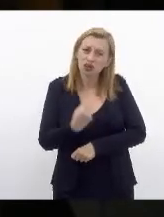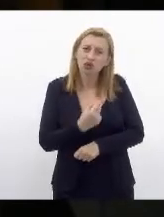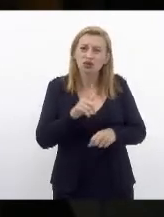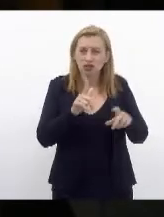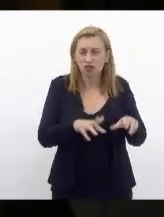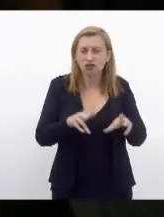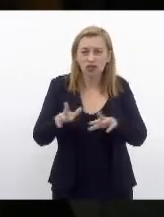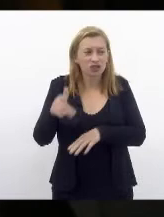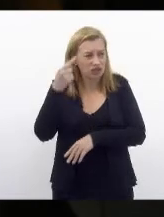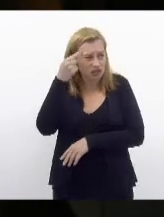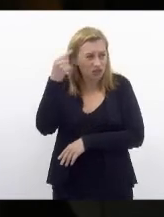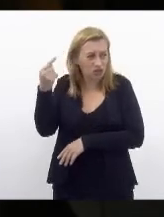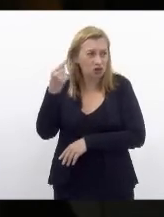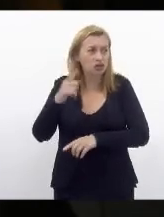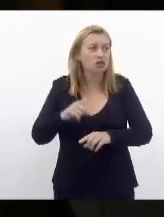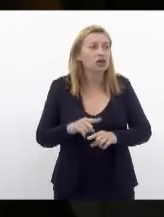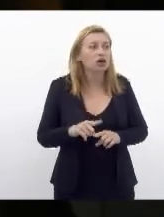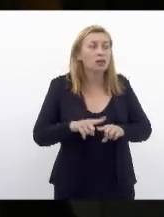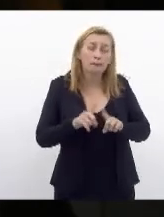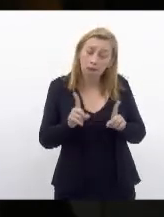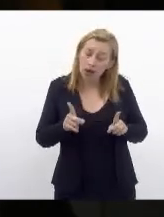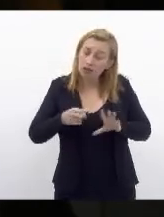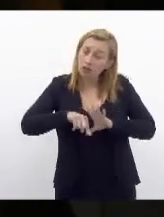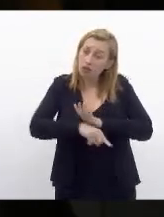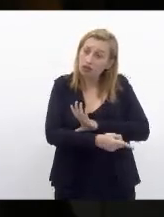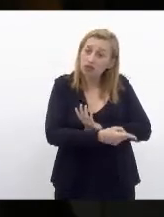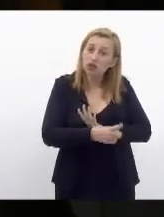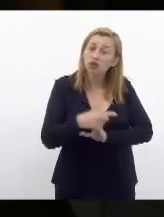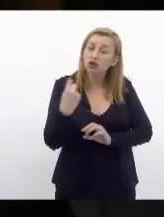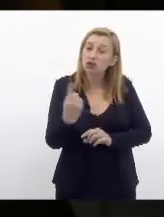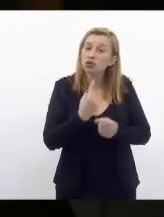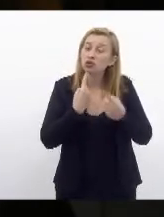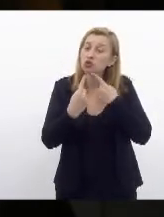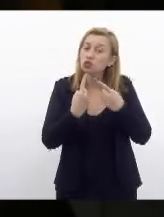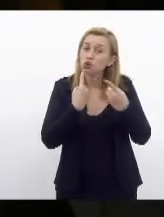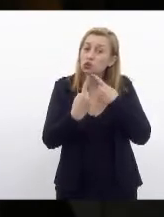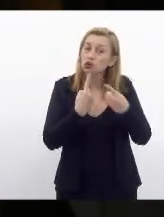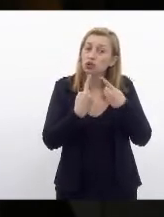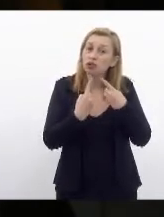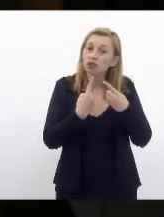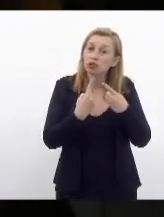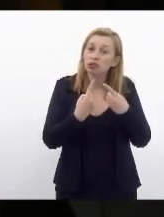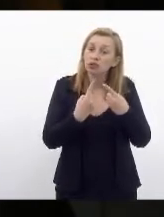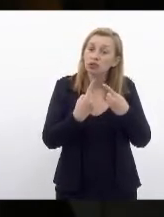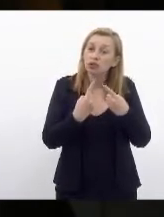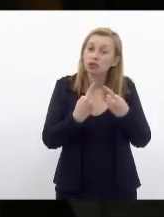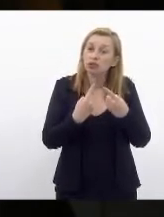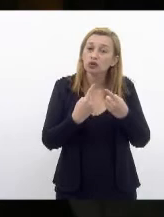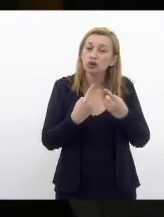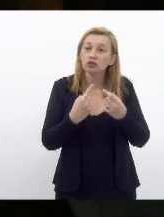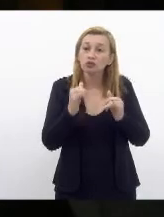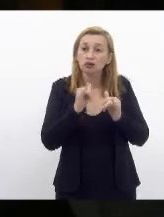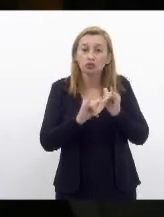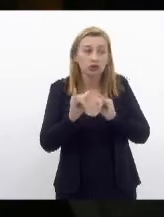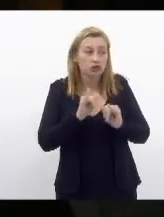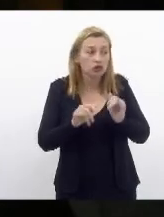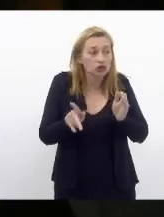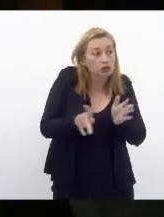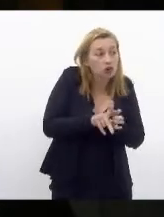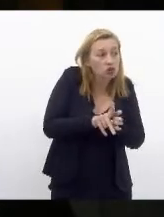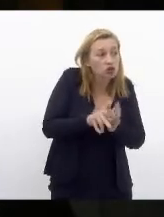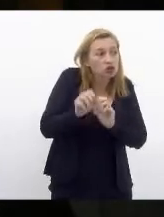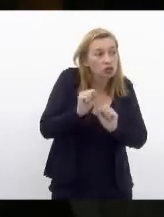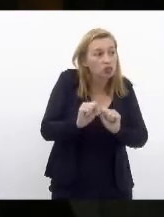divergências ideológicas, mas aprofundar as nossas discussões em função de projetos que